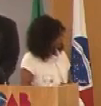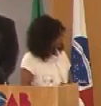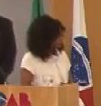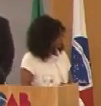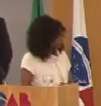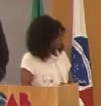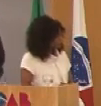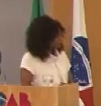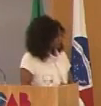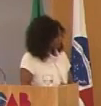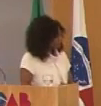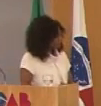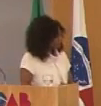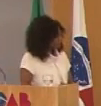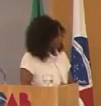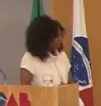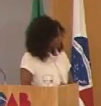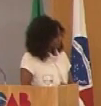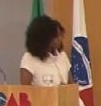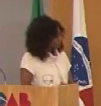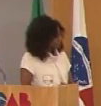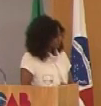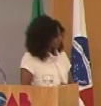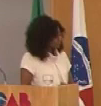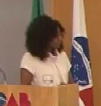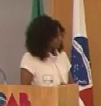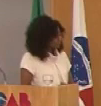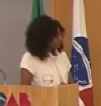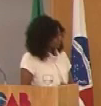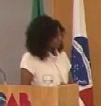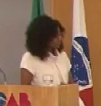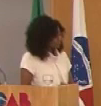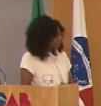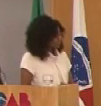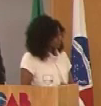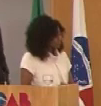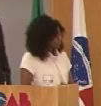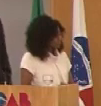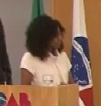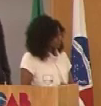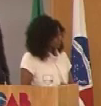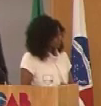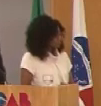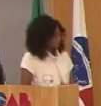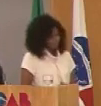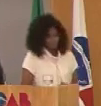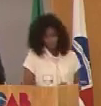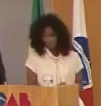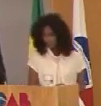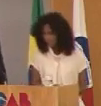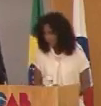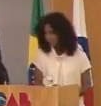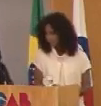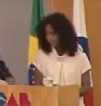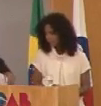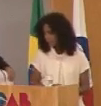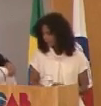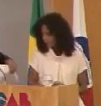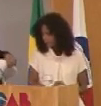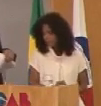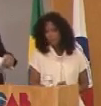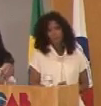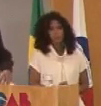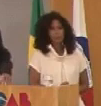em sala de aula, mas agora a gente volta a ter, além disso, os projetos de lei que autorizam o